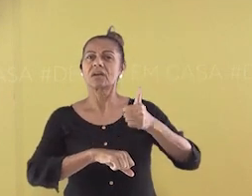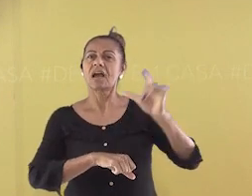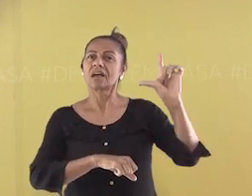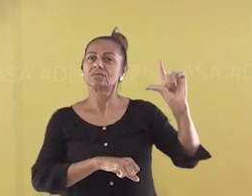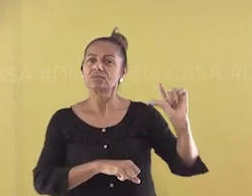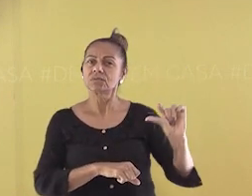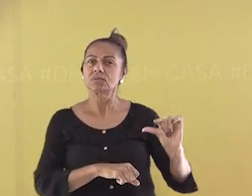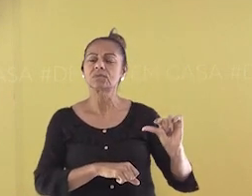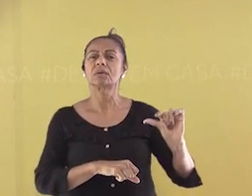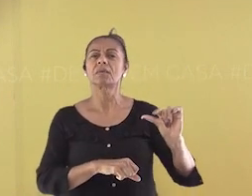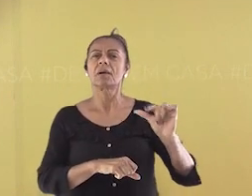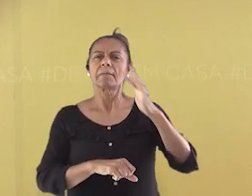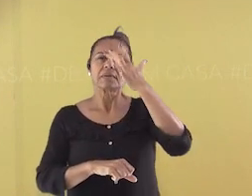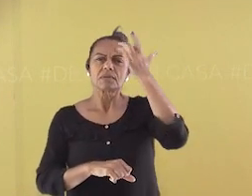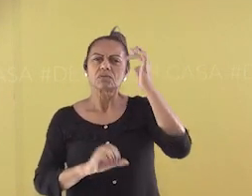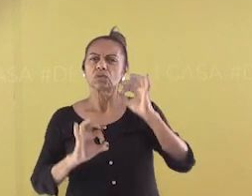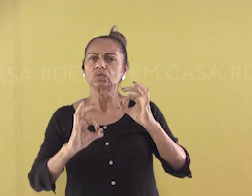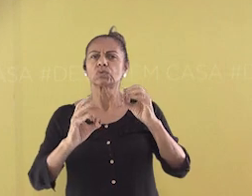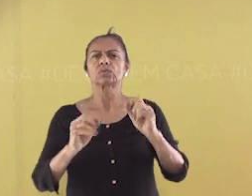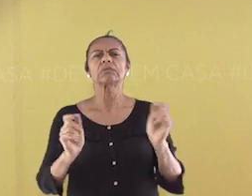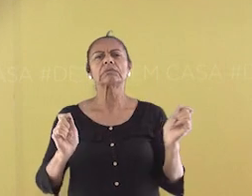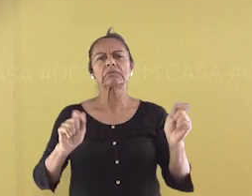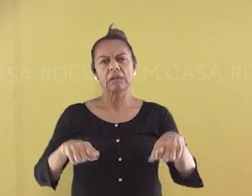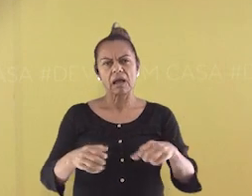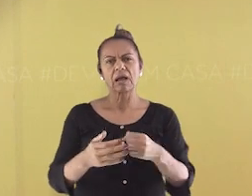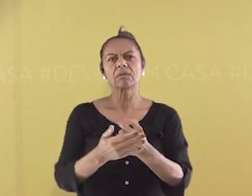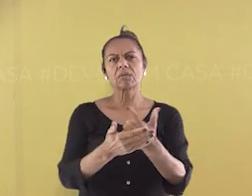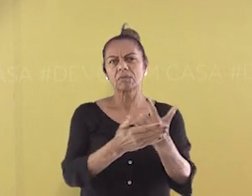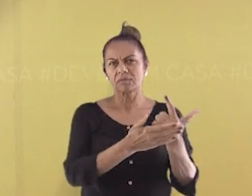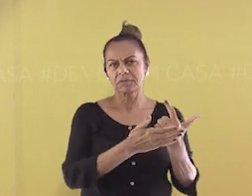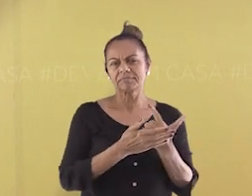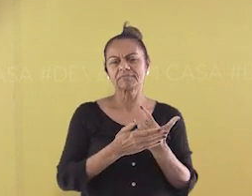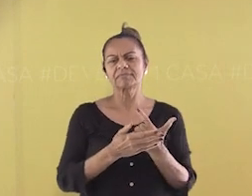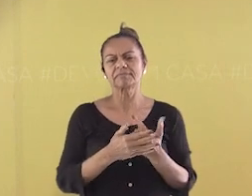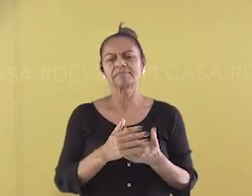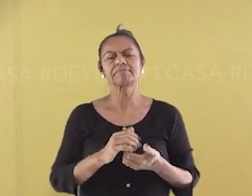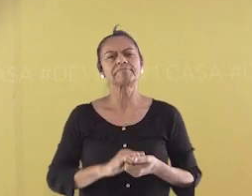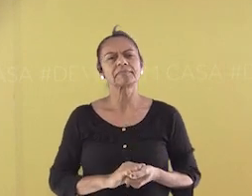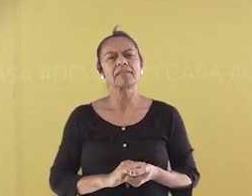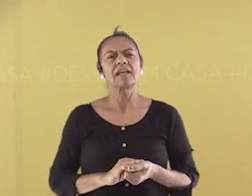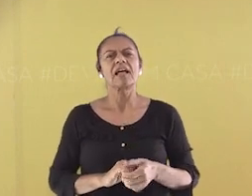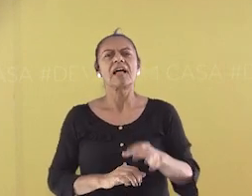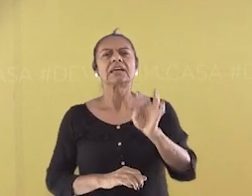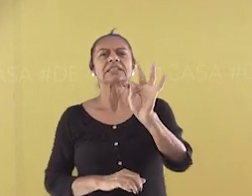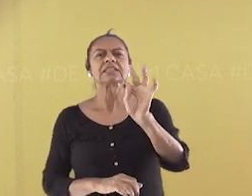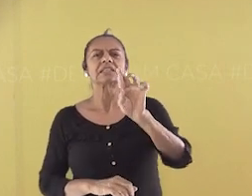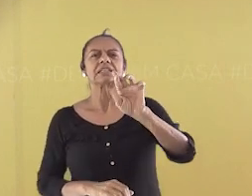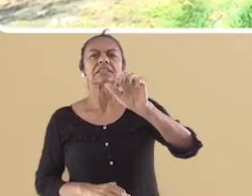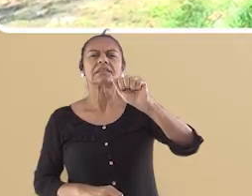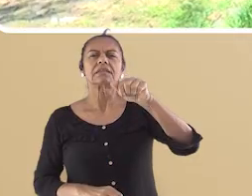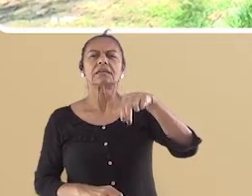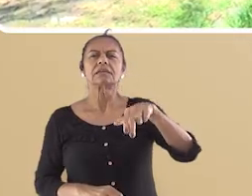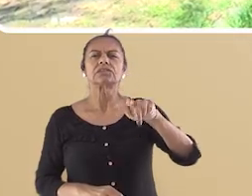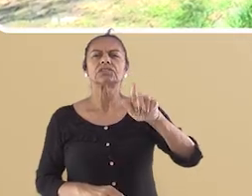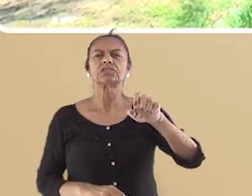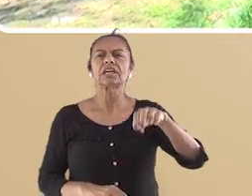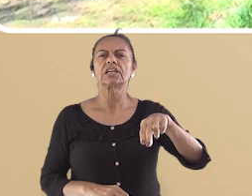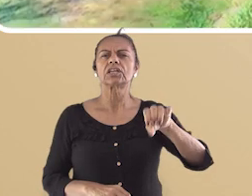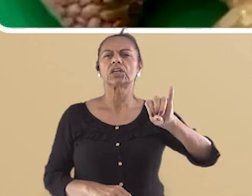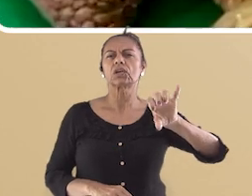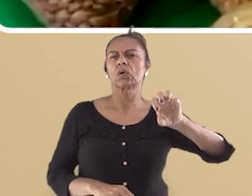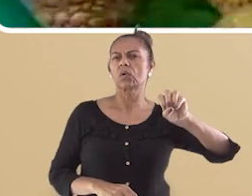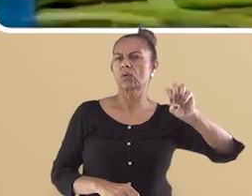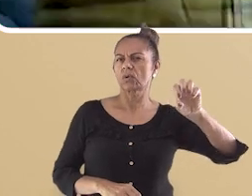Já ouviu falar de alimento transgênico? Vamos assistir um vídeo sobre isso. O que são os